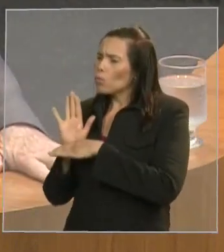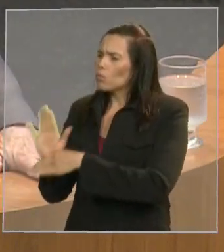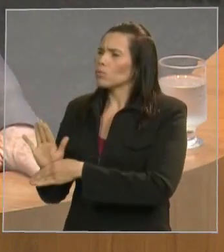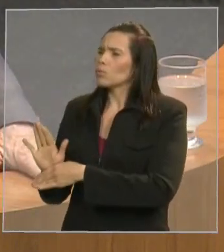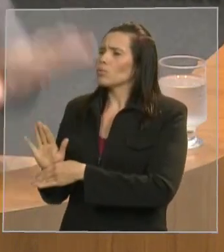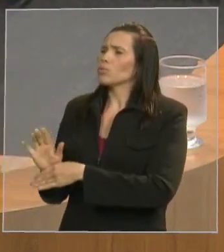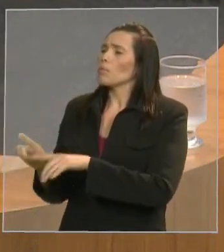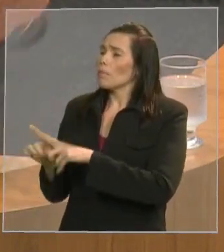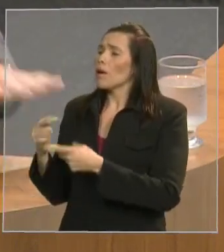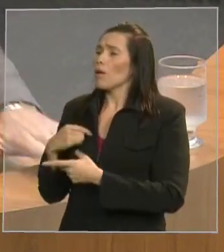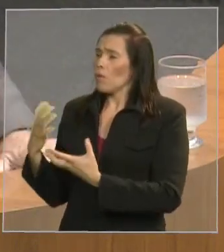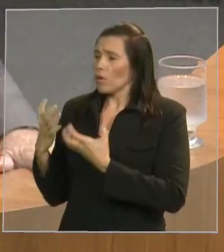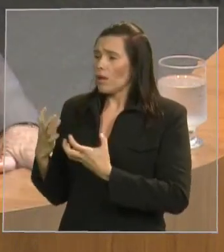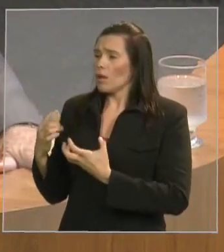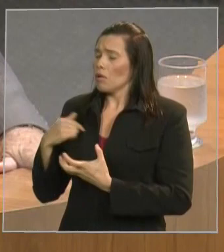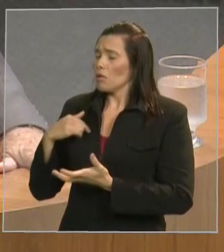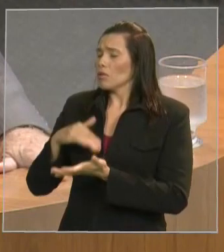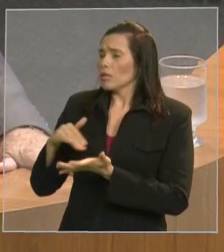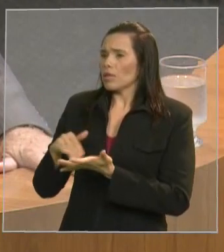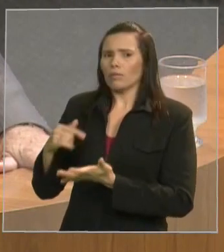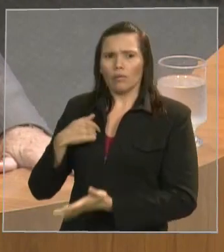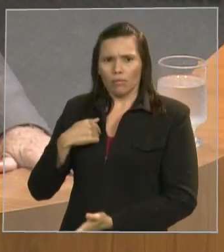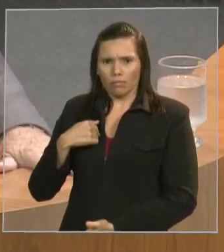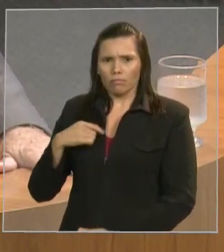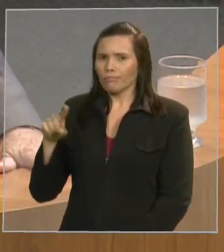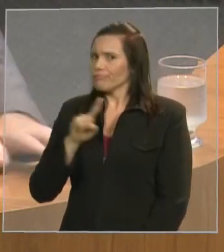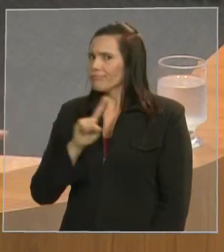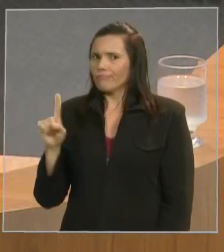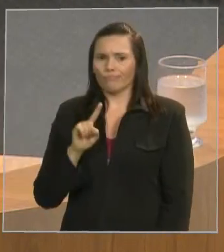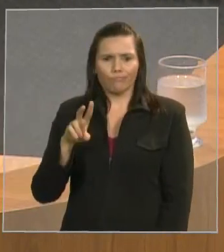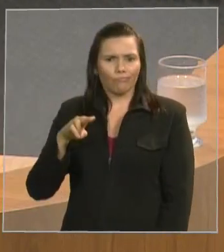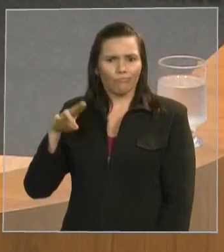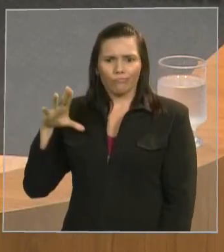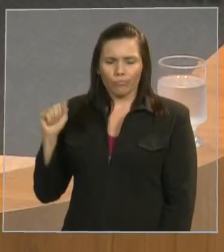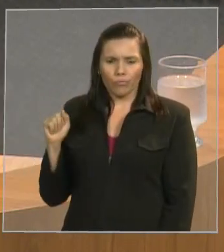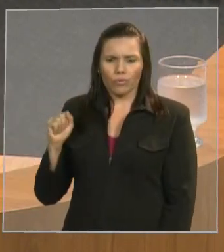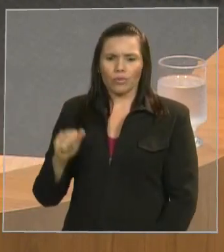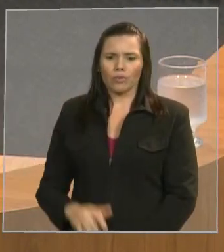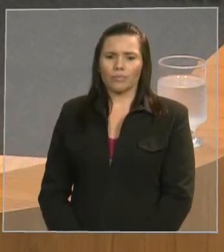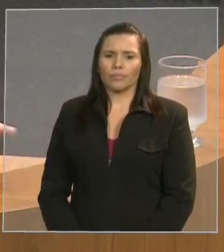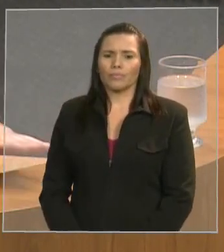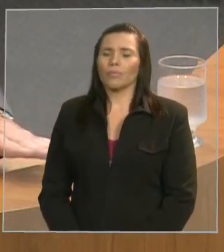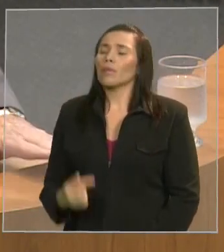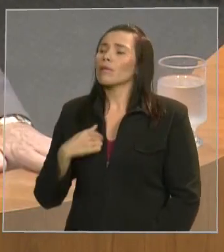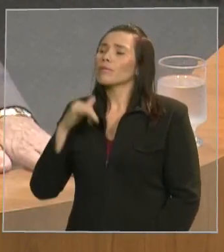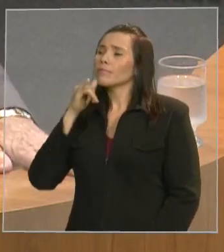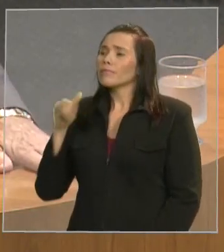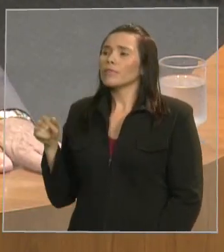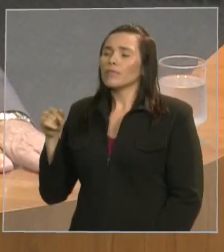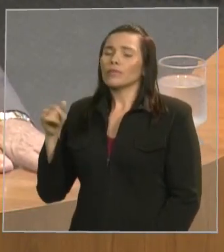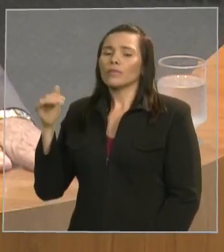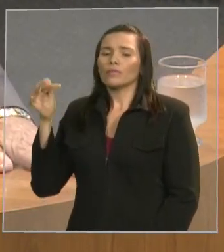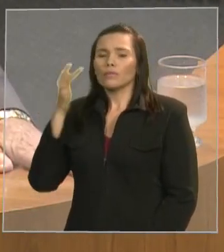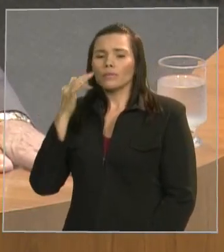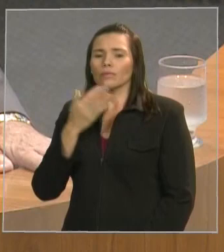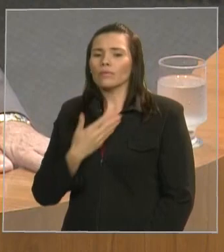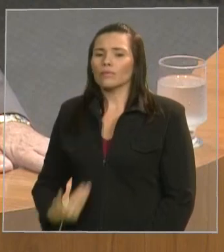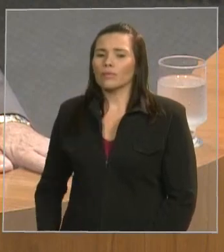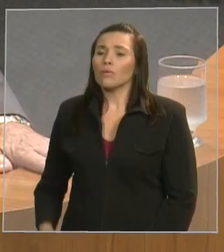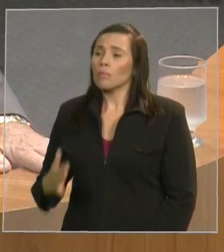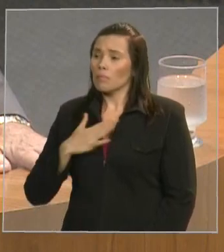que eu queria ser secretário. Eu já dei minha parcela de contribuição. Eu disse, governador, o meu partido é FD, Flávio